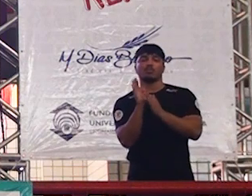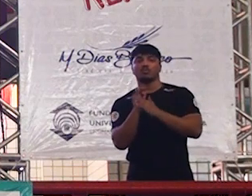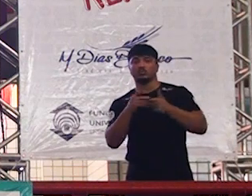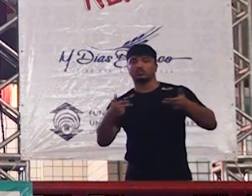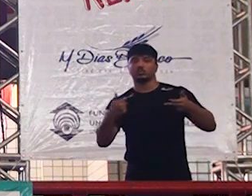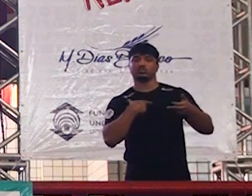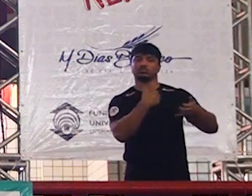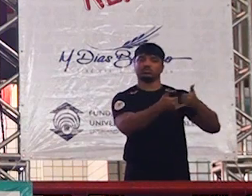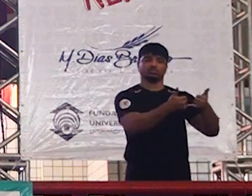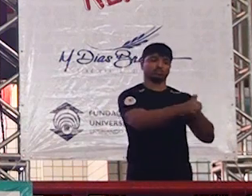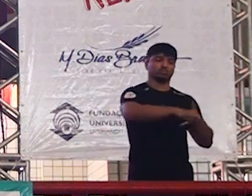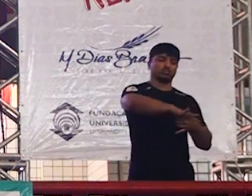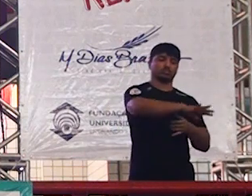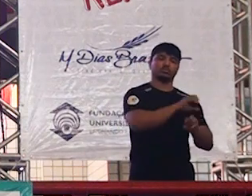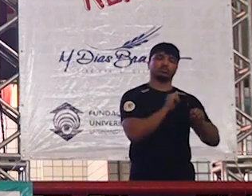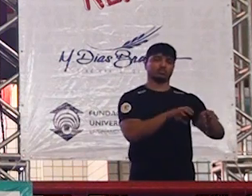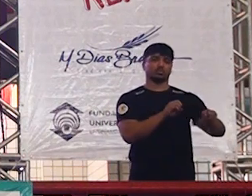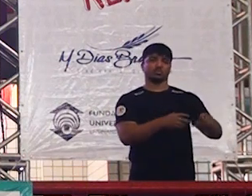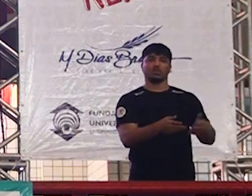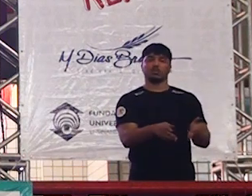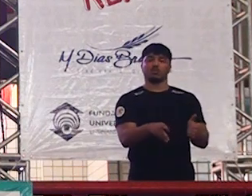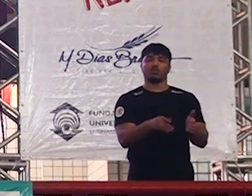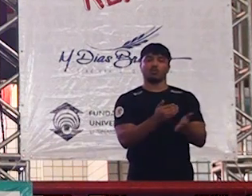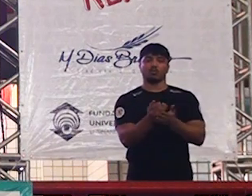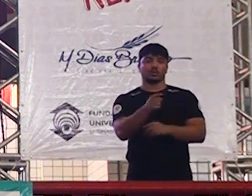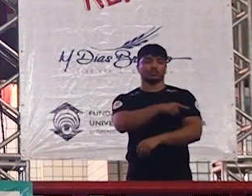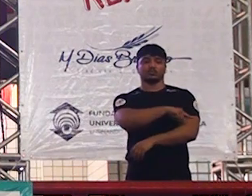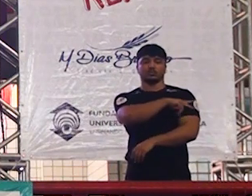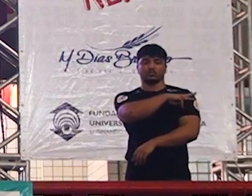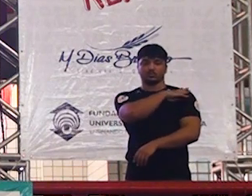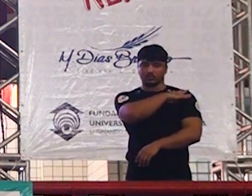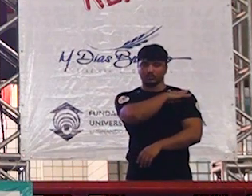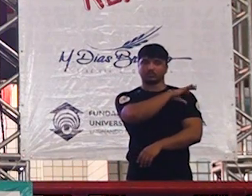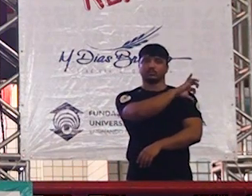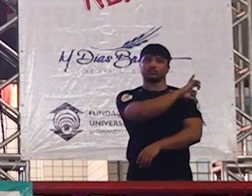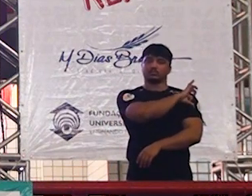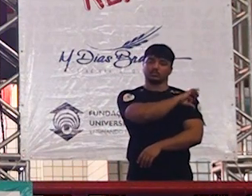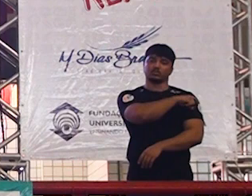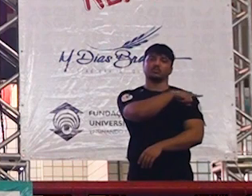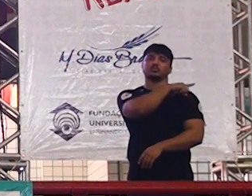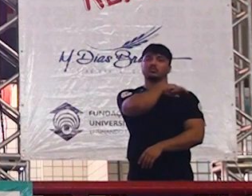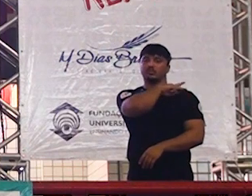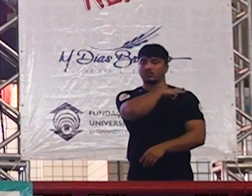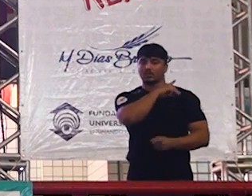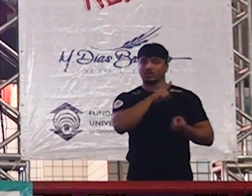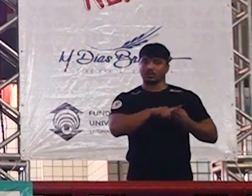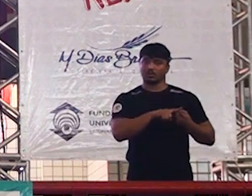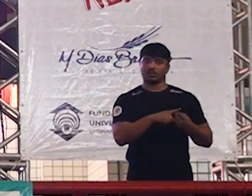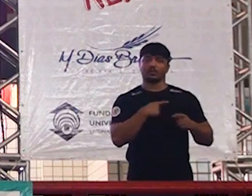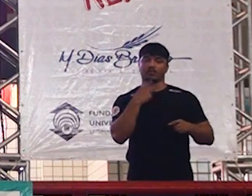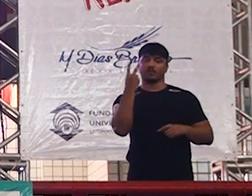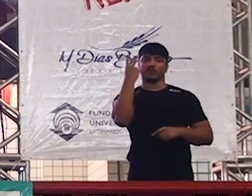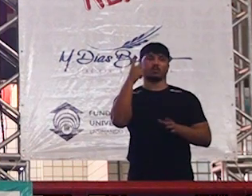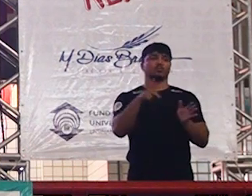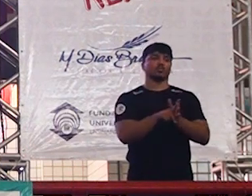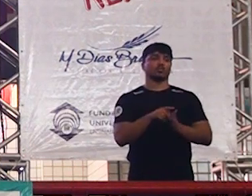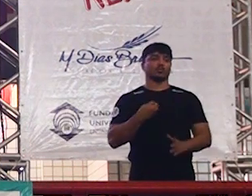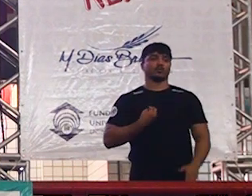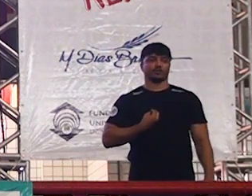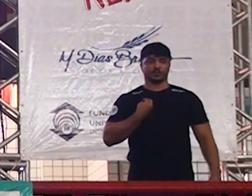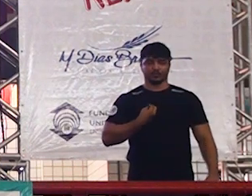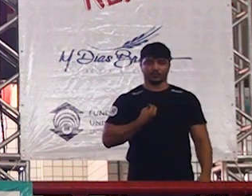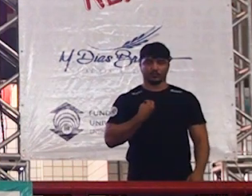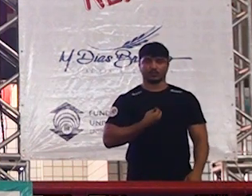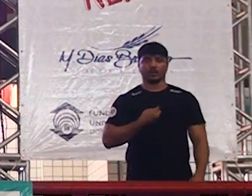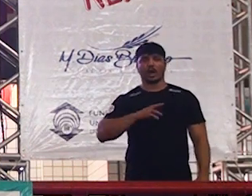atividades lúdicas, desde as séries fundamentais, para que a gente possa valorizar mais a vida.